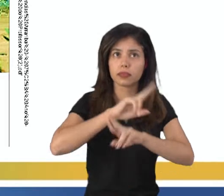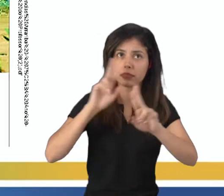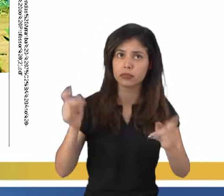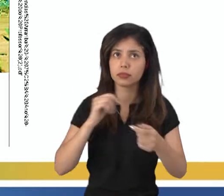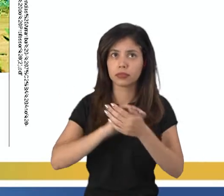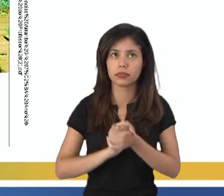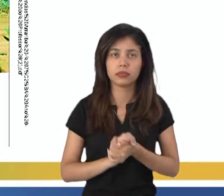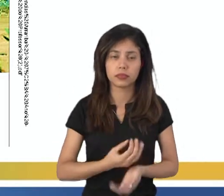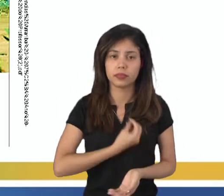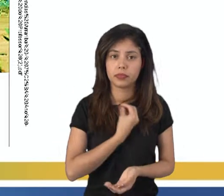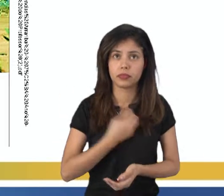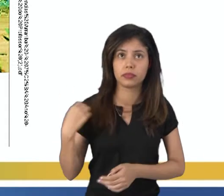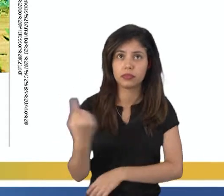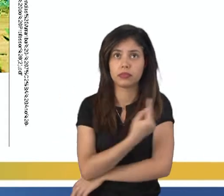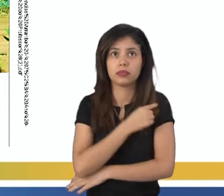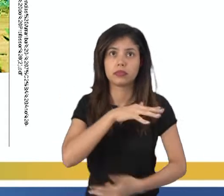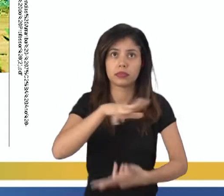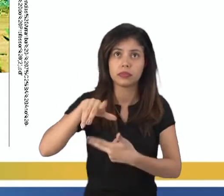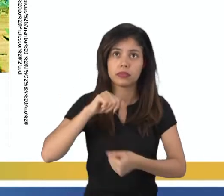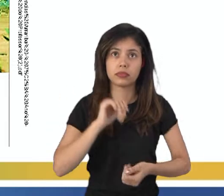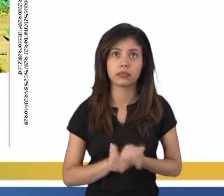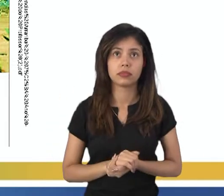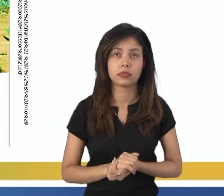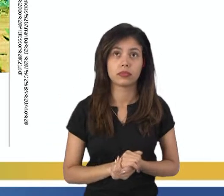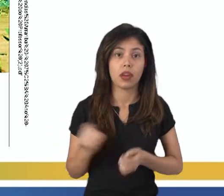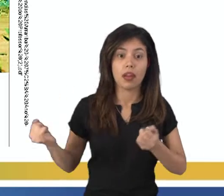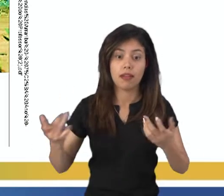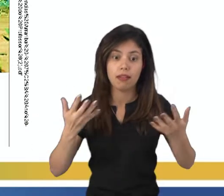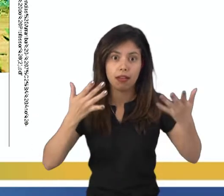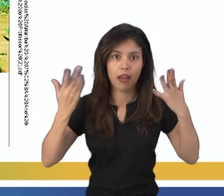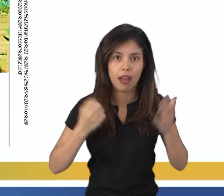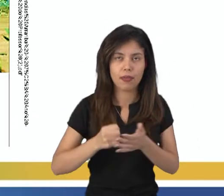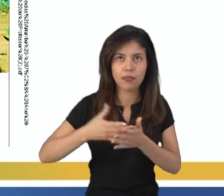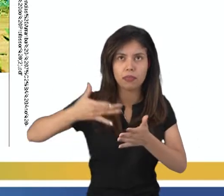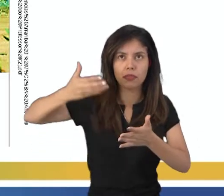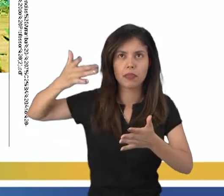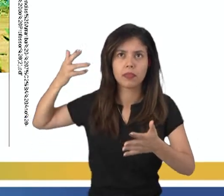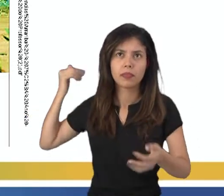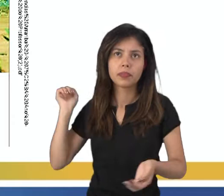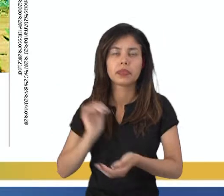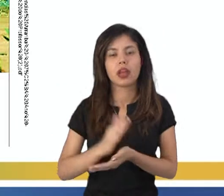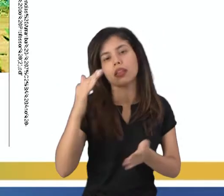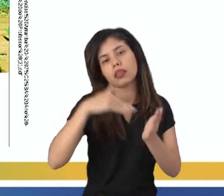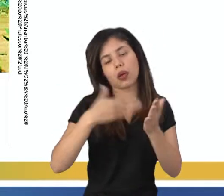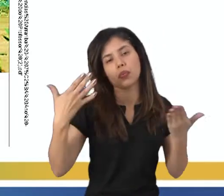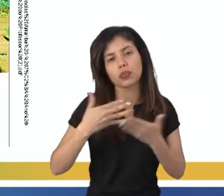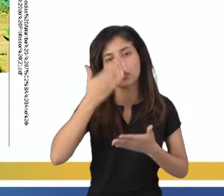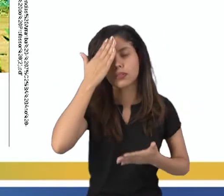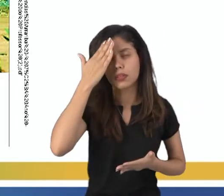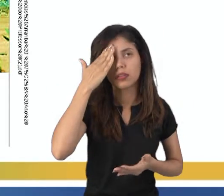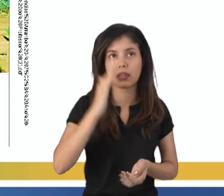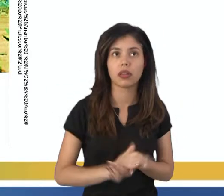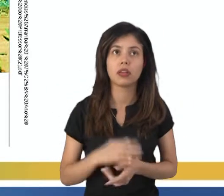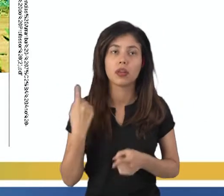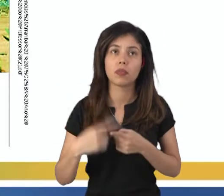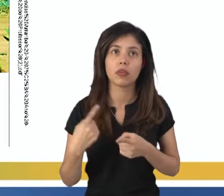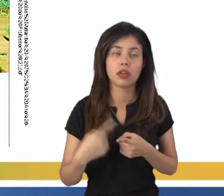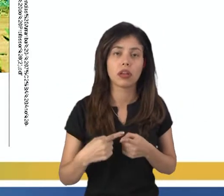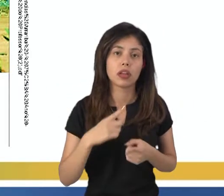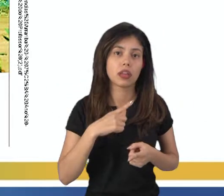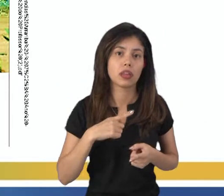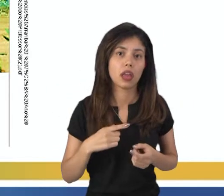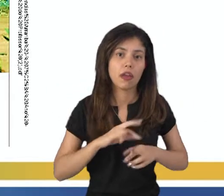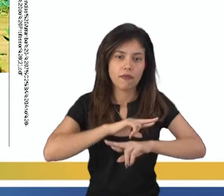de vida presentes no nosso planeta fascinam a humanidade há muito tempo e as pessoas até hoje tentam entender por que a gente tem